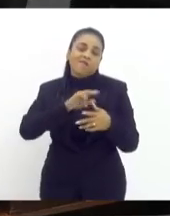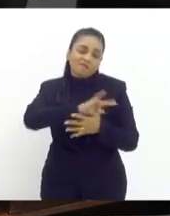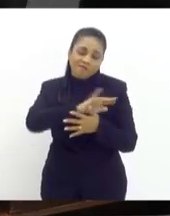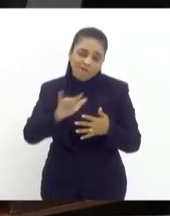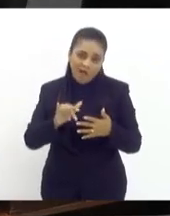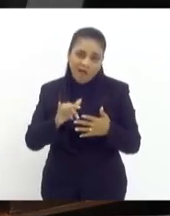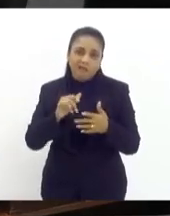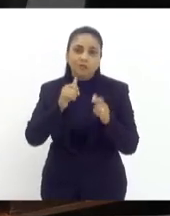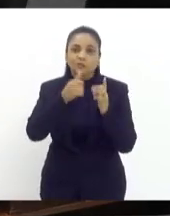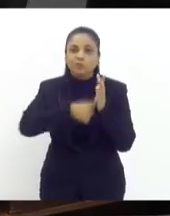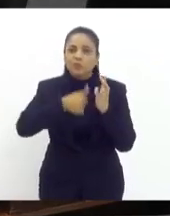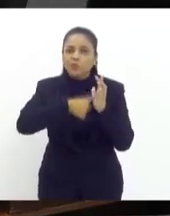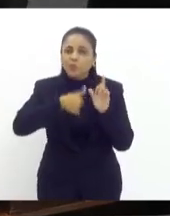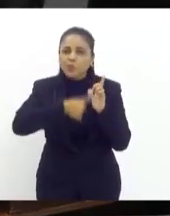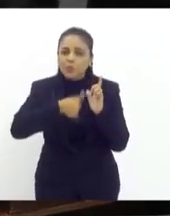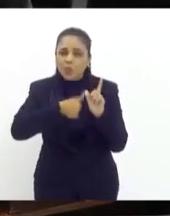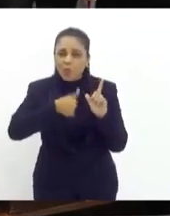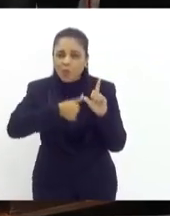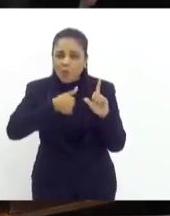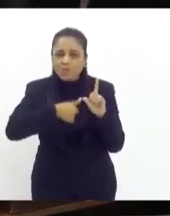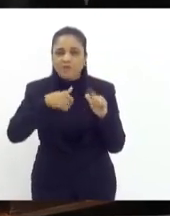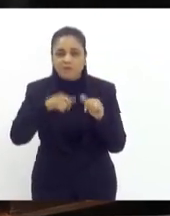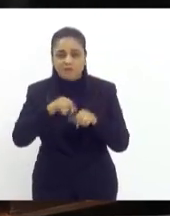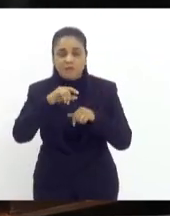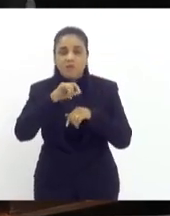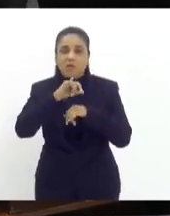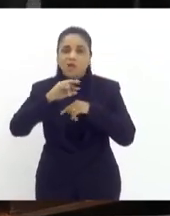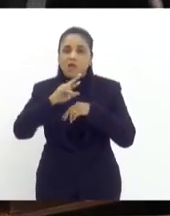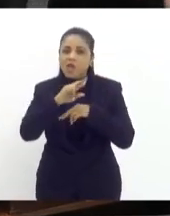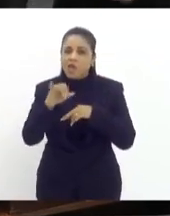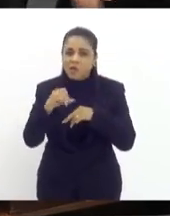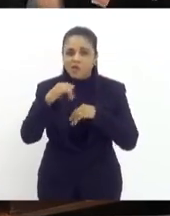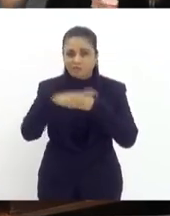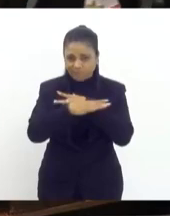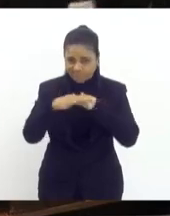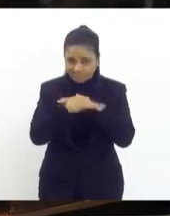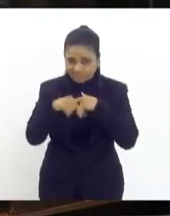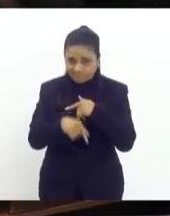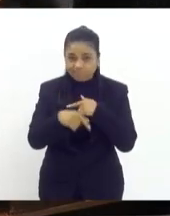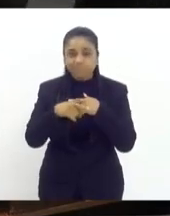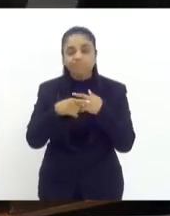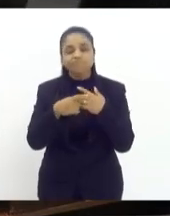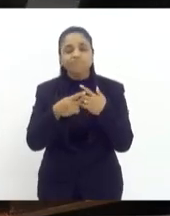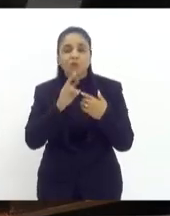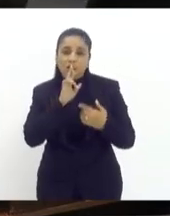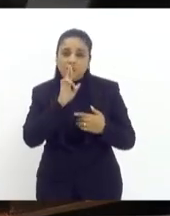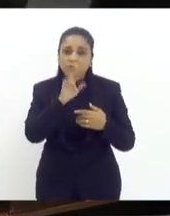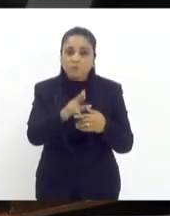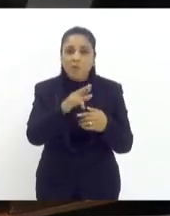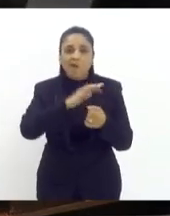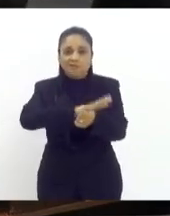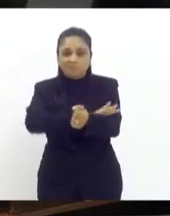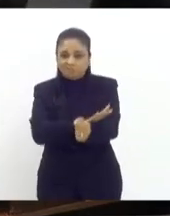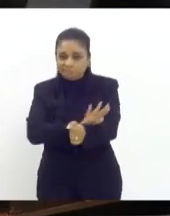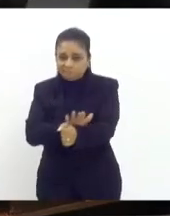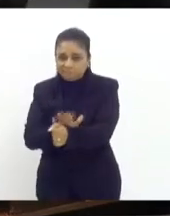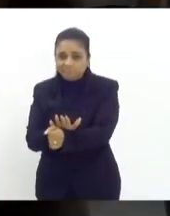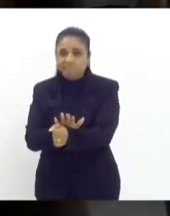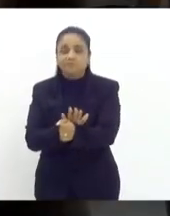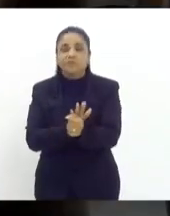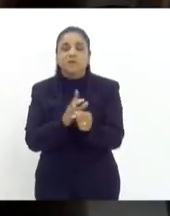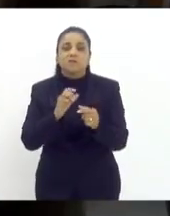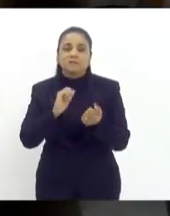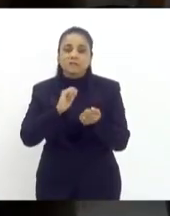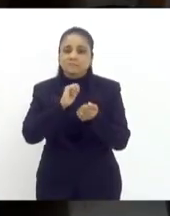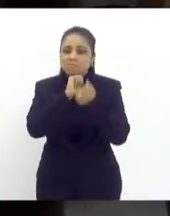a resposta à altura contra a Perseguição racista que sofriam os atletas sobretudos